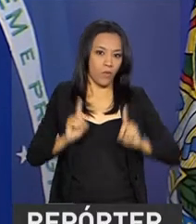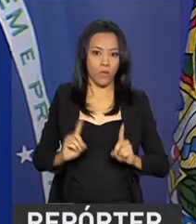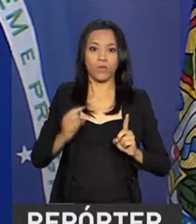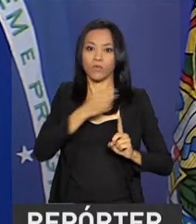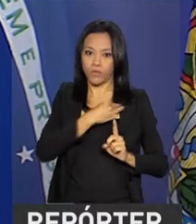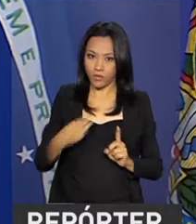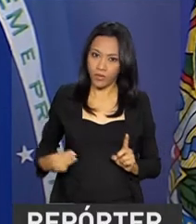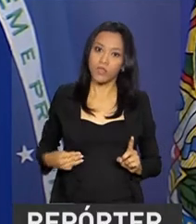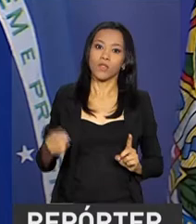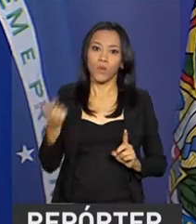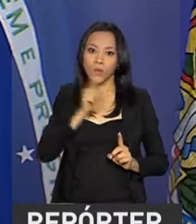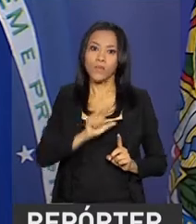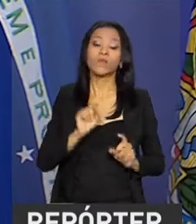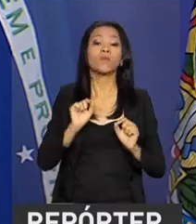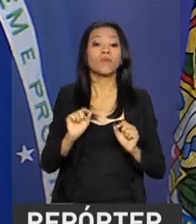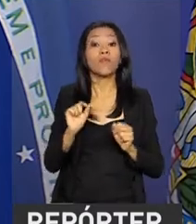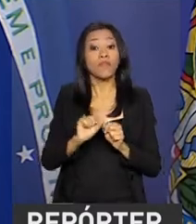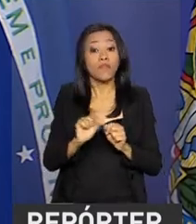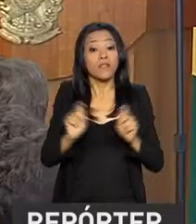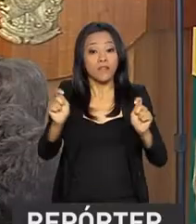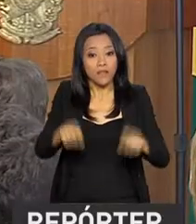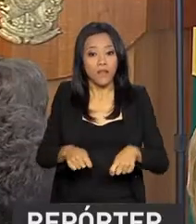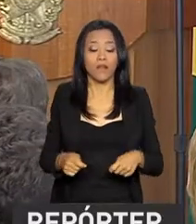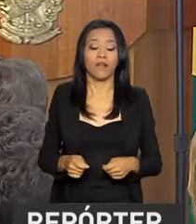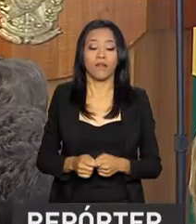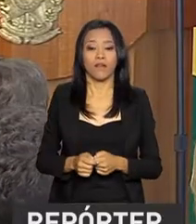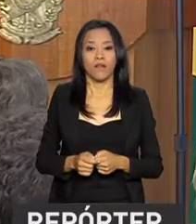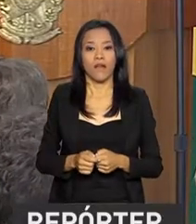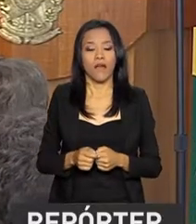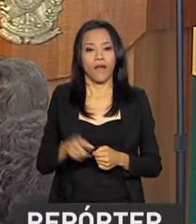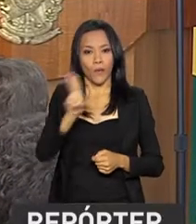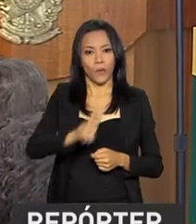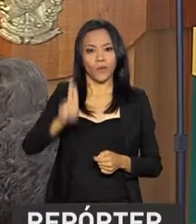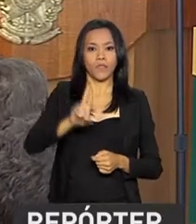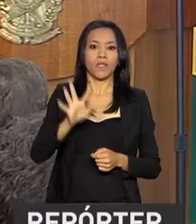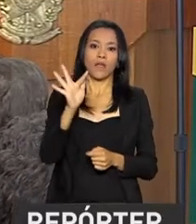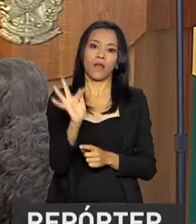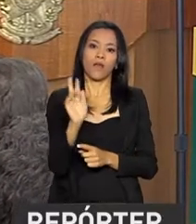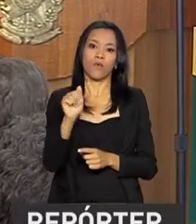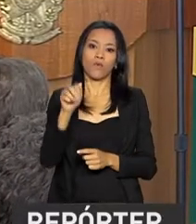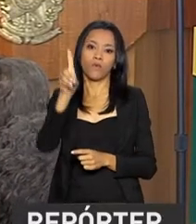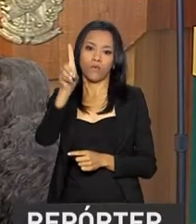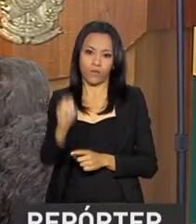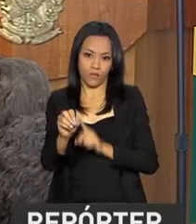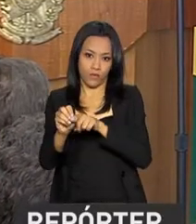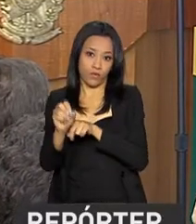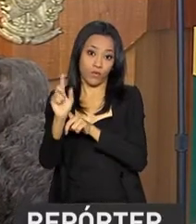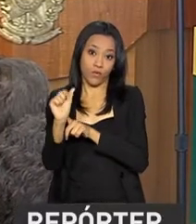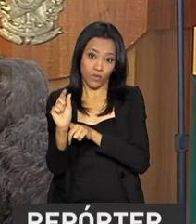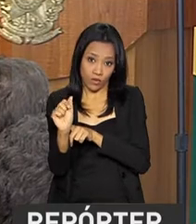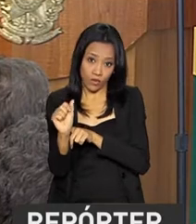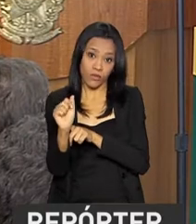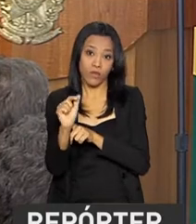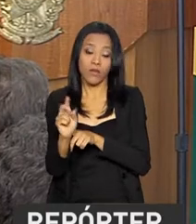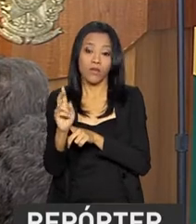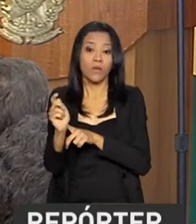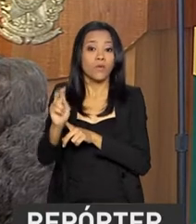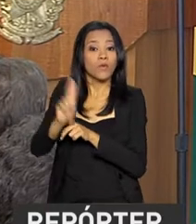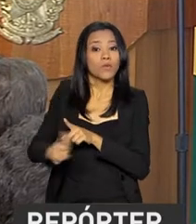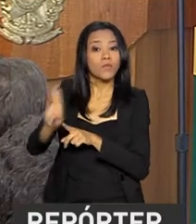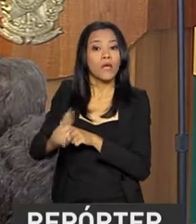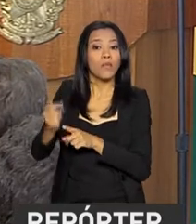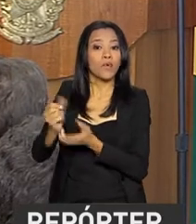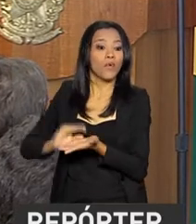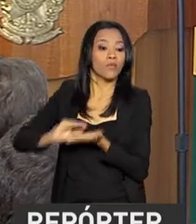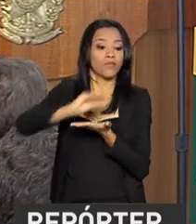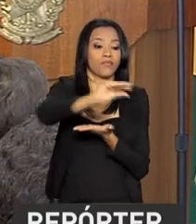revelar que seria possível a utilização do fundo constitucional para o desenvolvimento nacional, porque